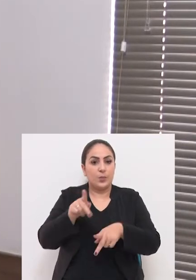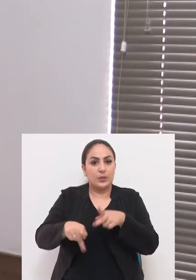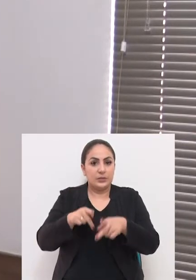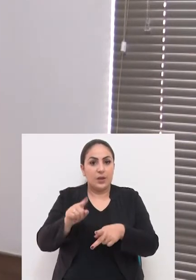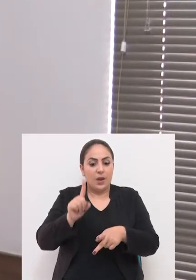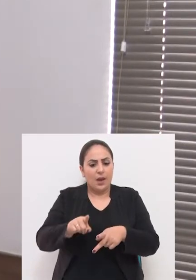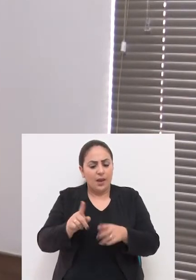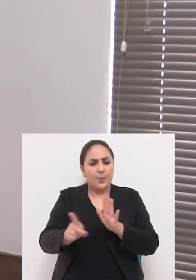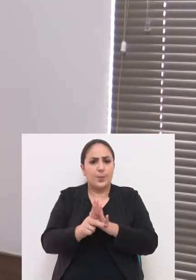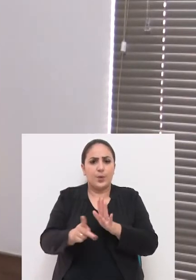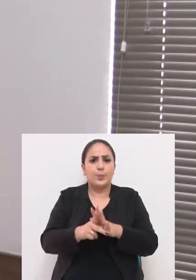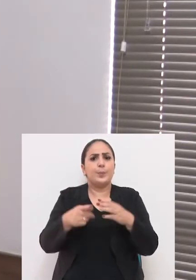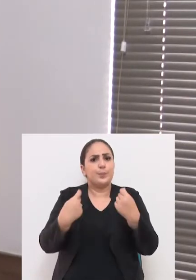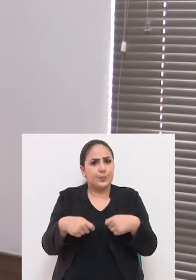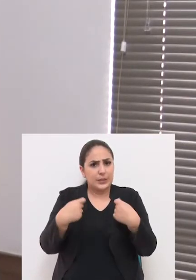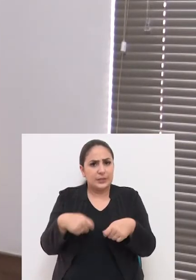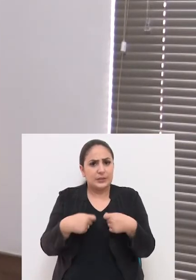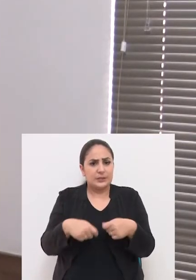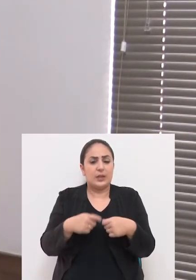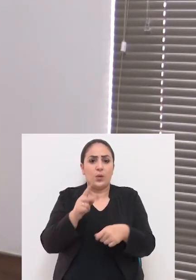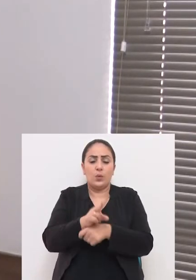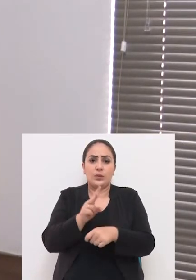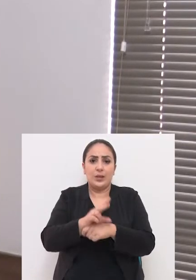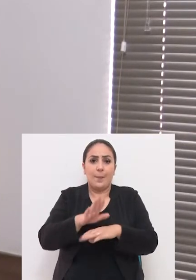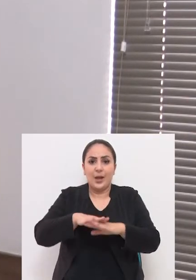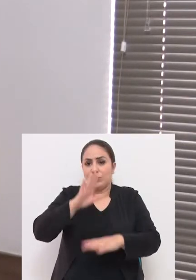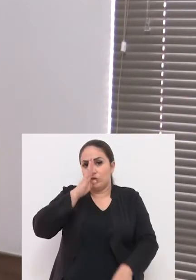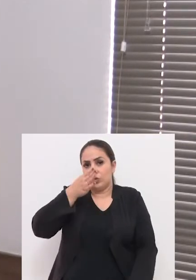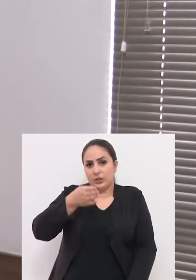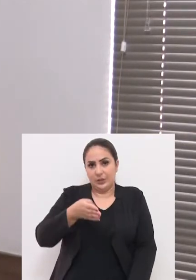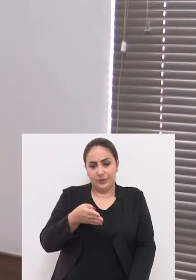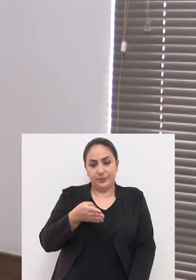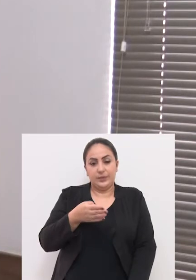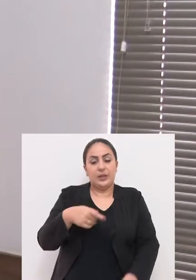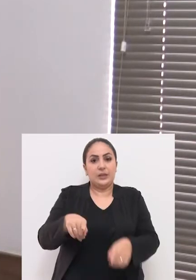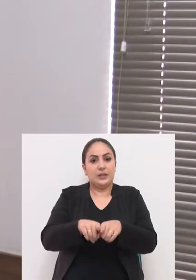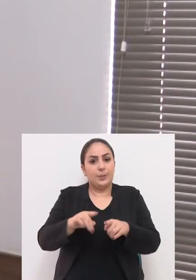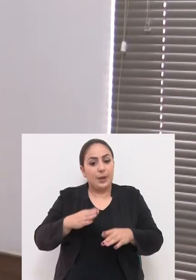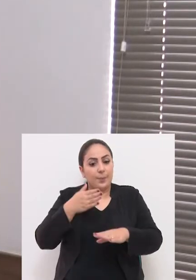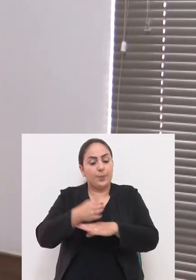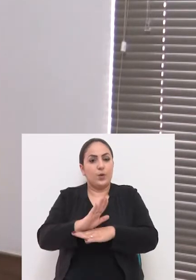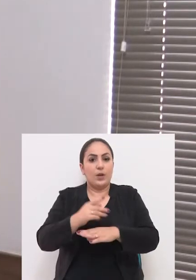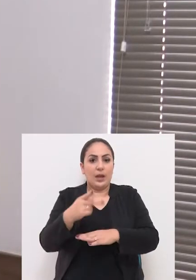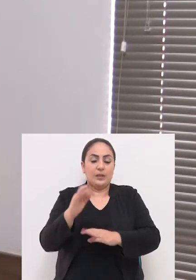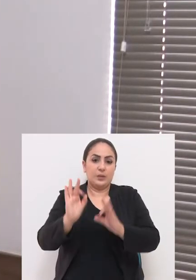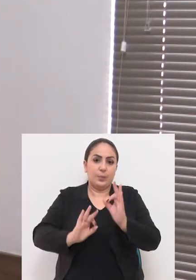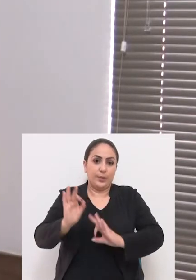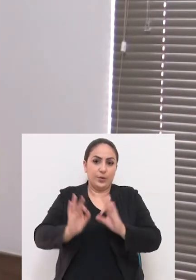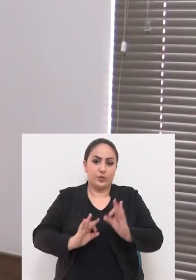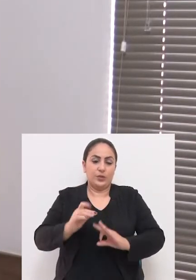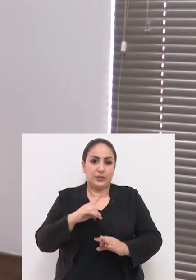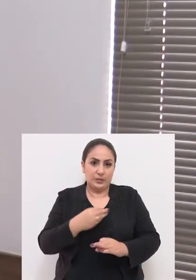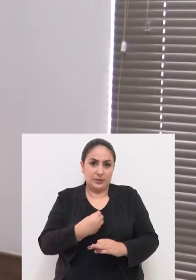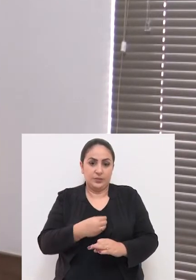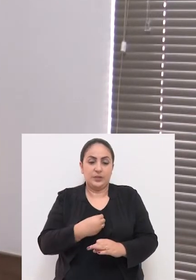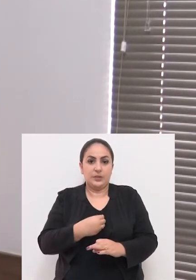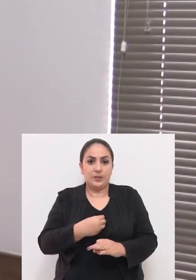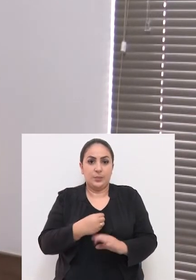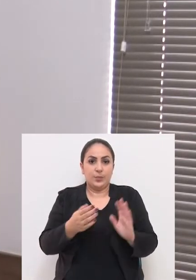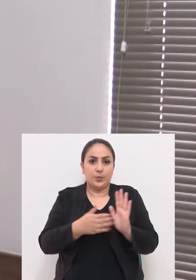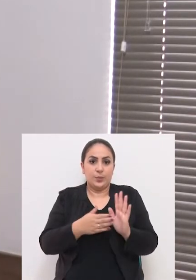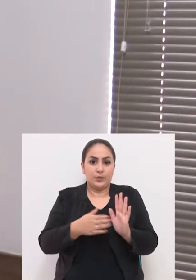que essas populações são populações que precisam de um cuidado mais direto e de aprovar esse projeto